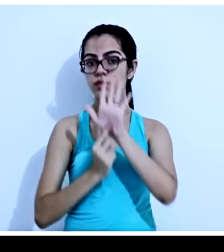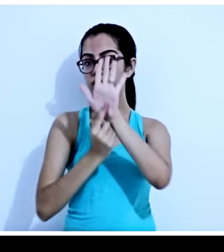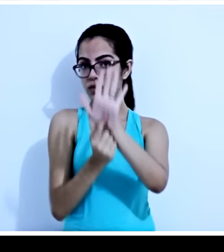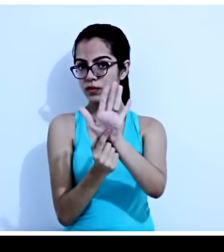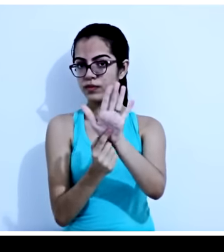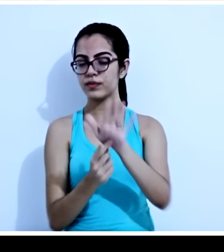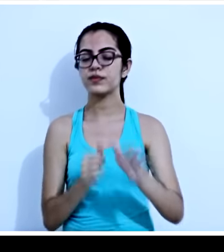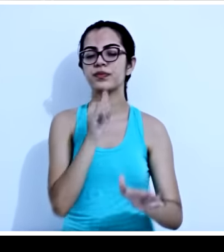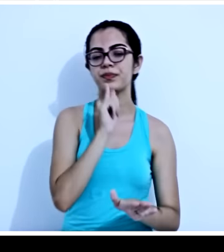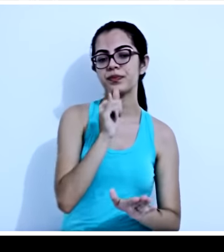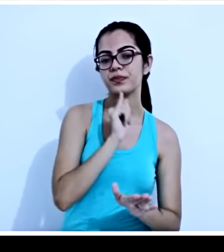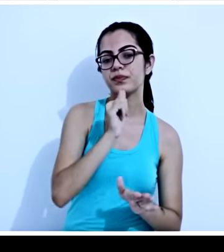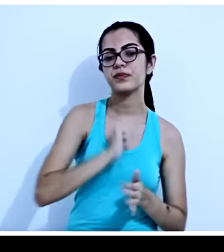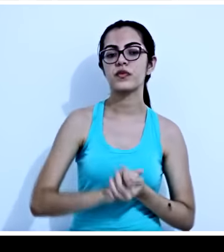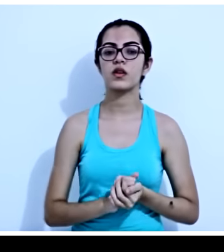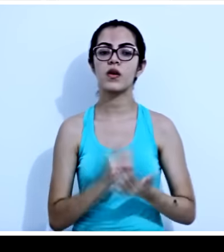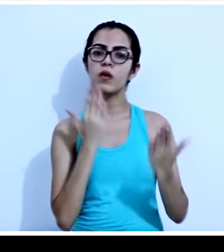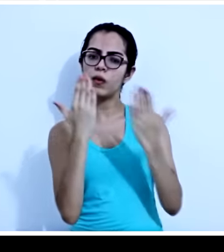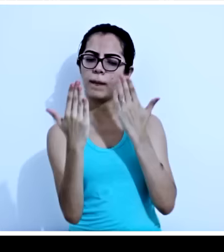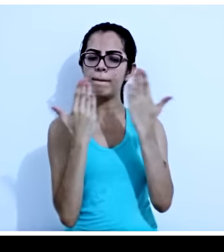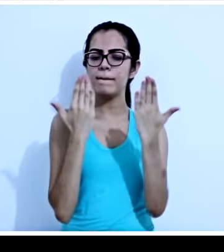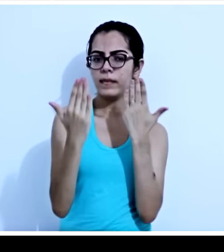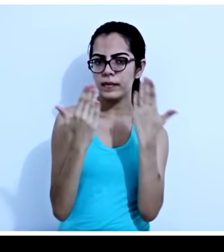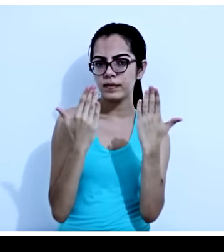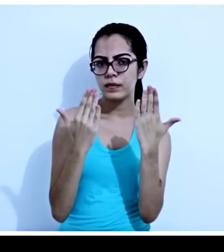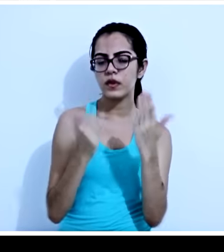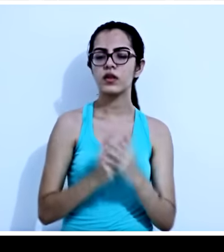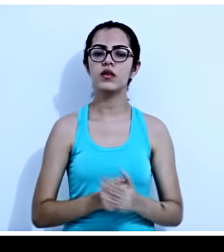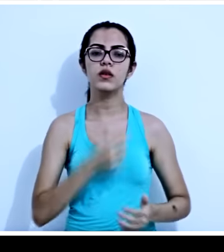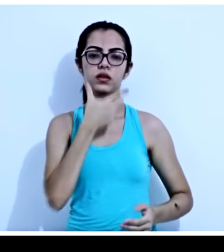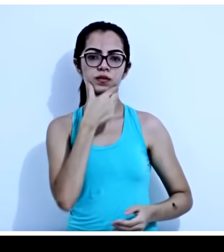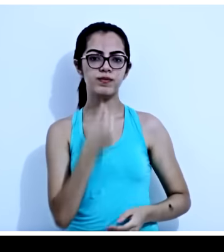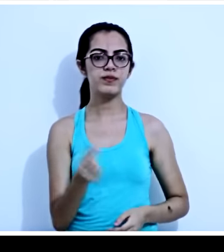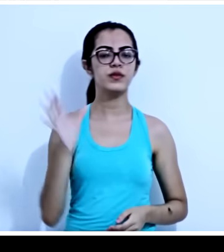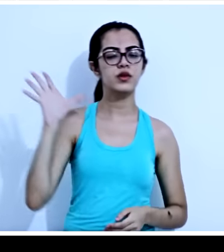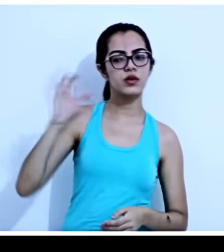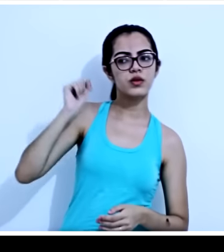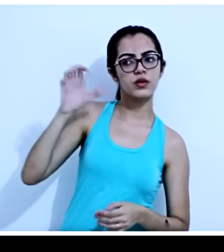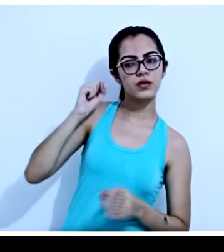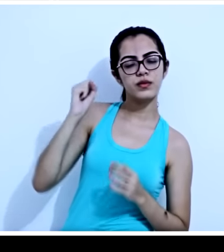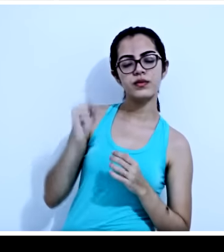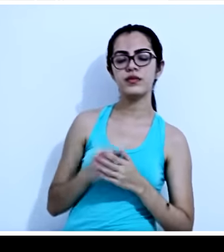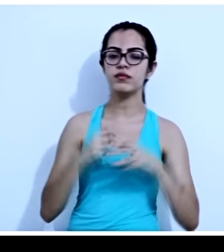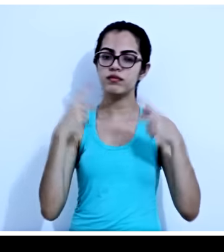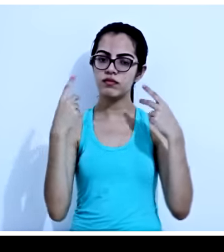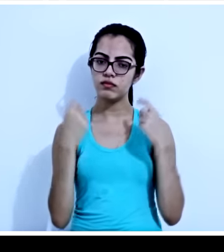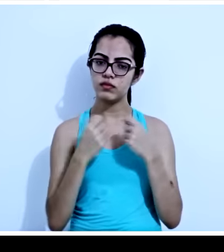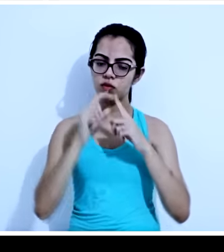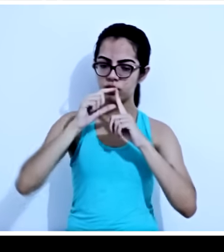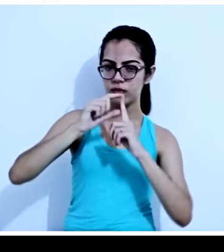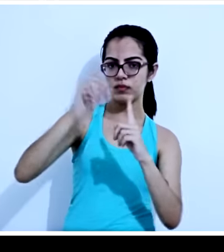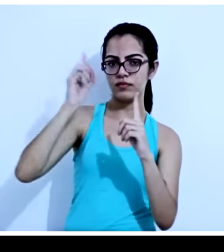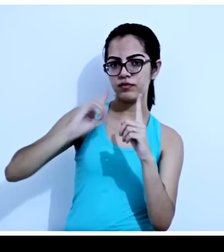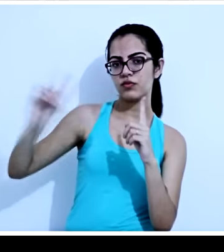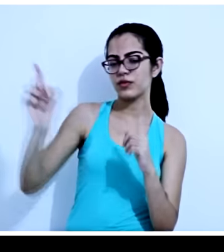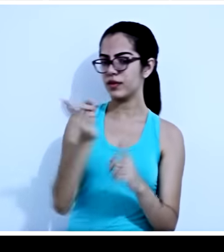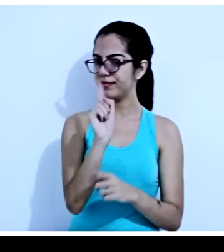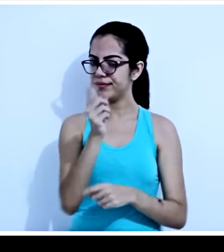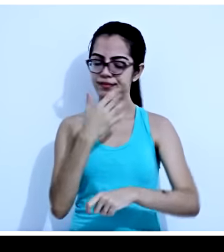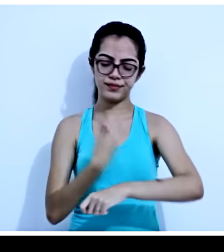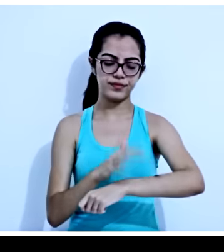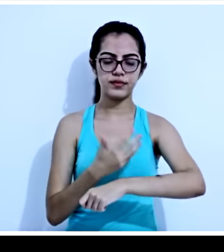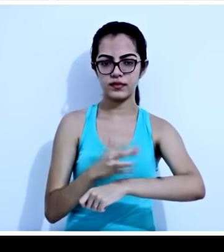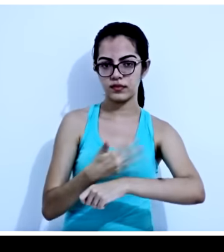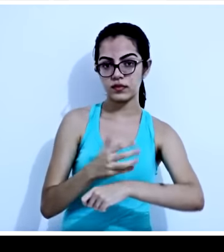figura, comparando com aquele que ouve a sua mensagem e que não a pratica. Aqueles que ouvem a